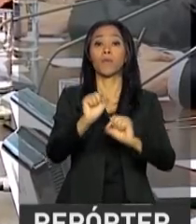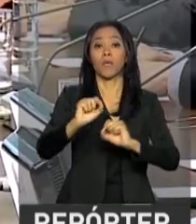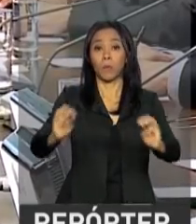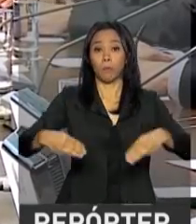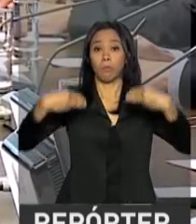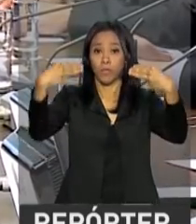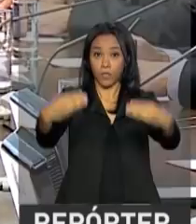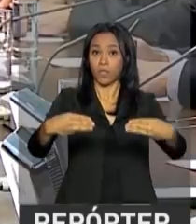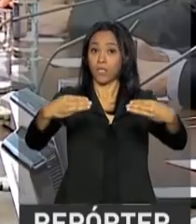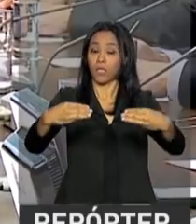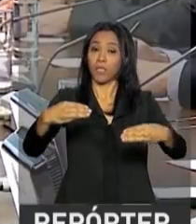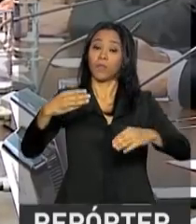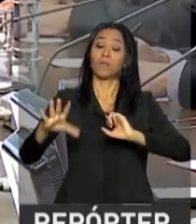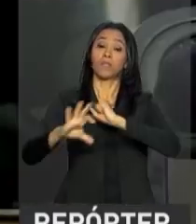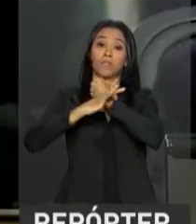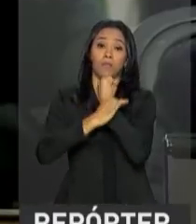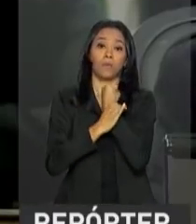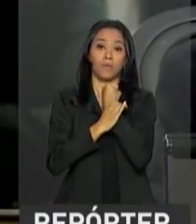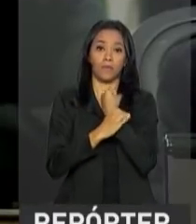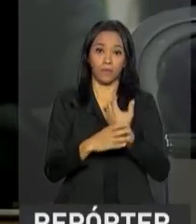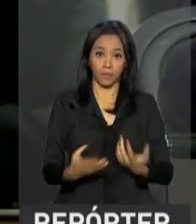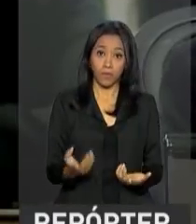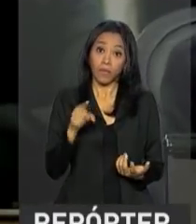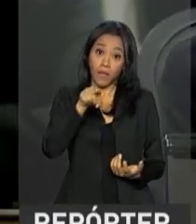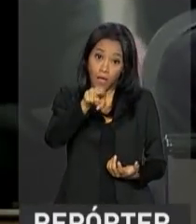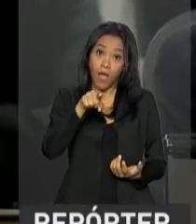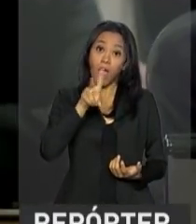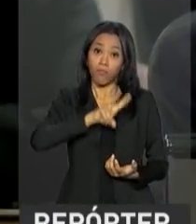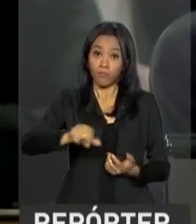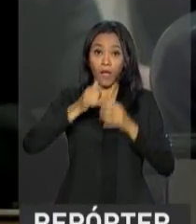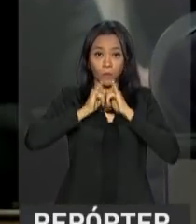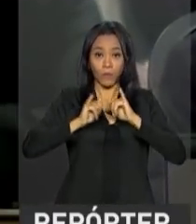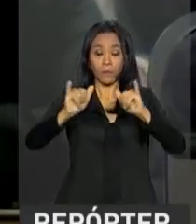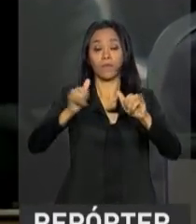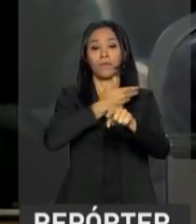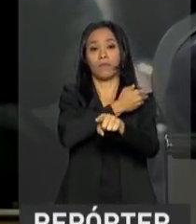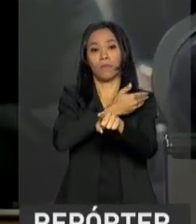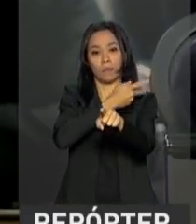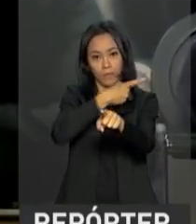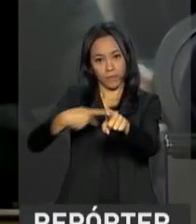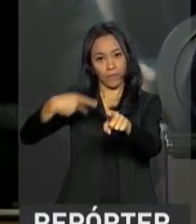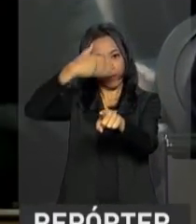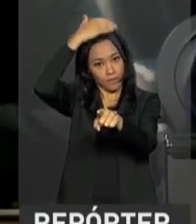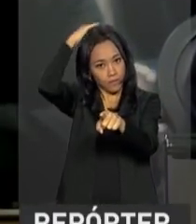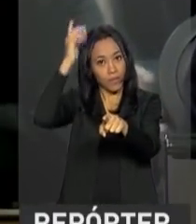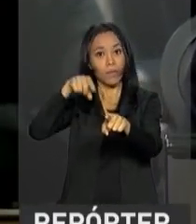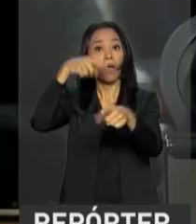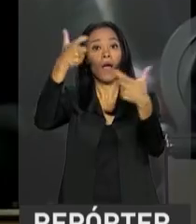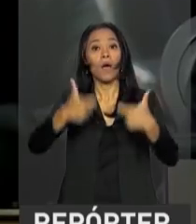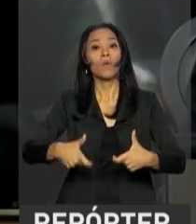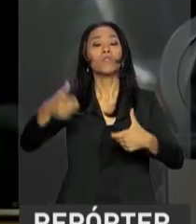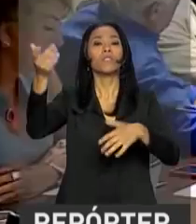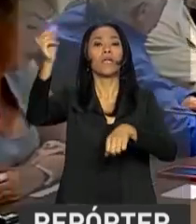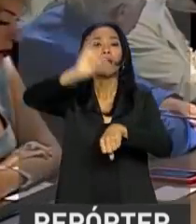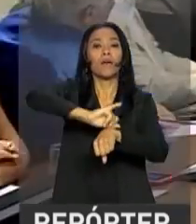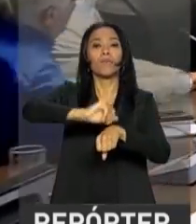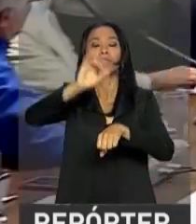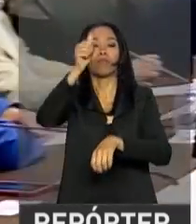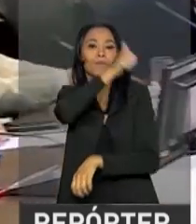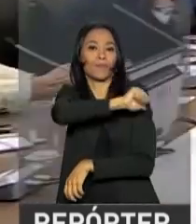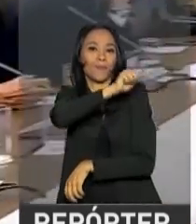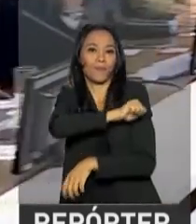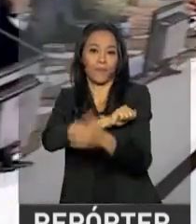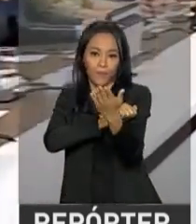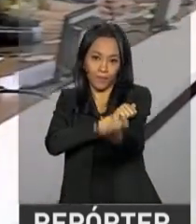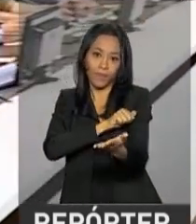da segurança pública o anúncio foi feito pelo presidente no palácio da guanabara sede do governo do rio em uma